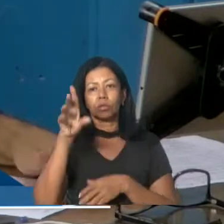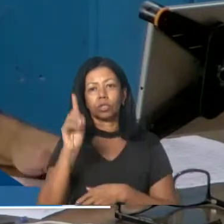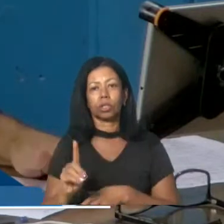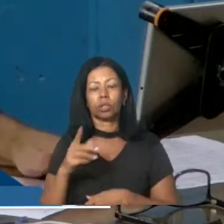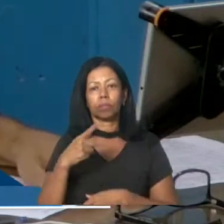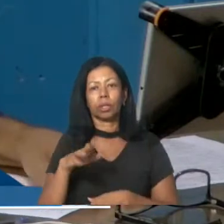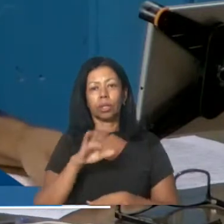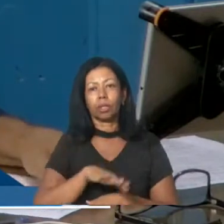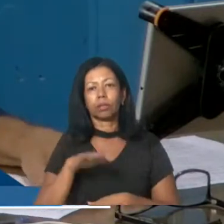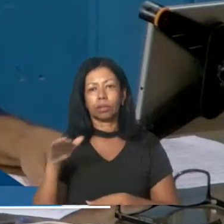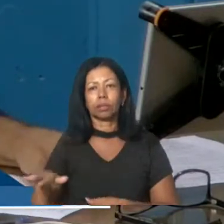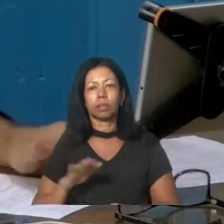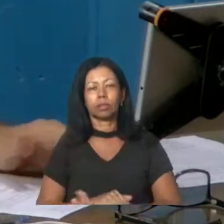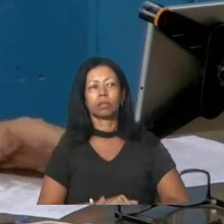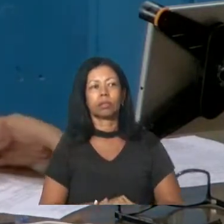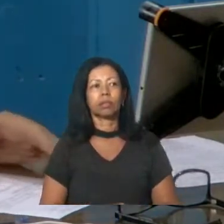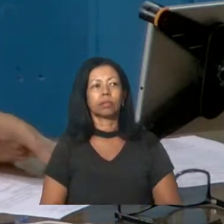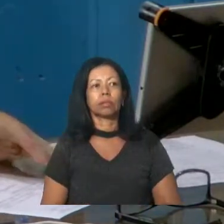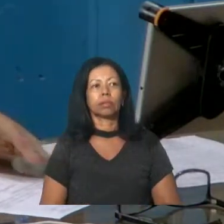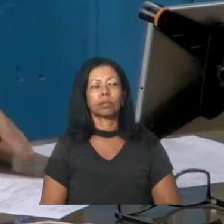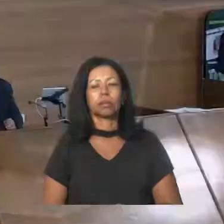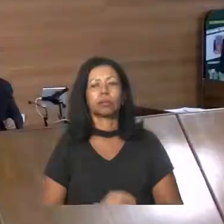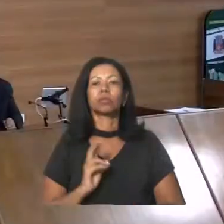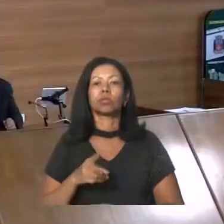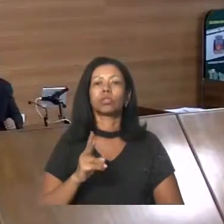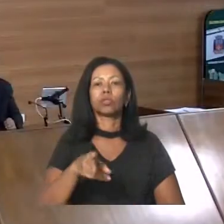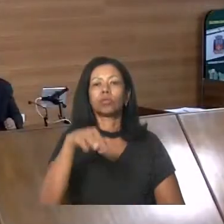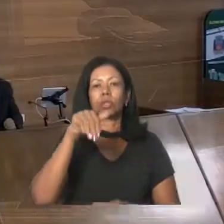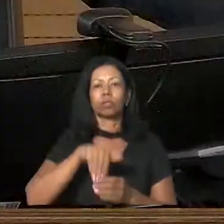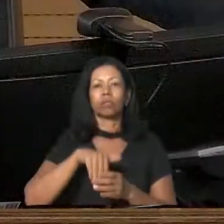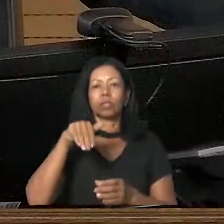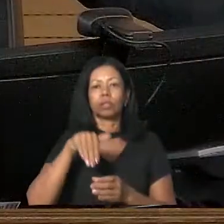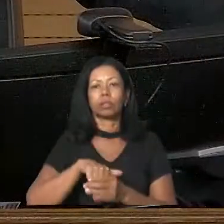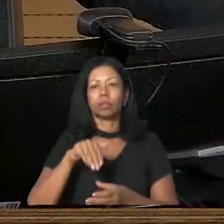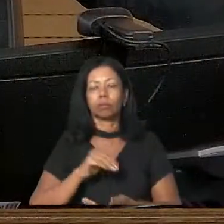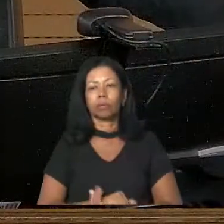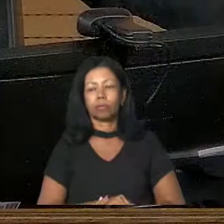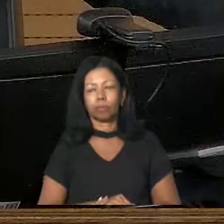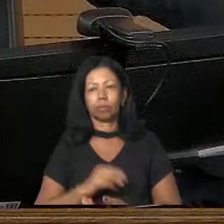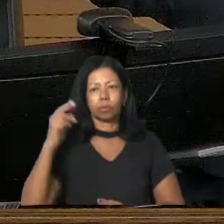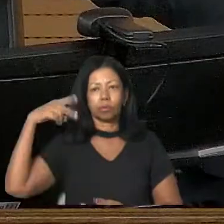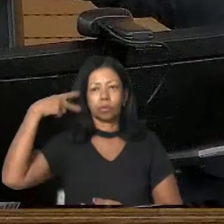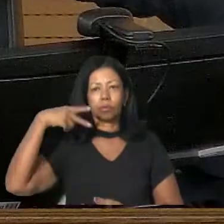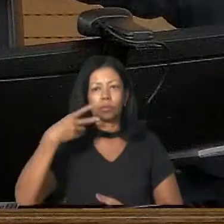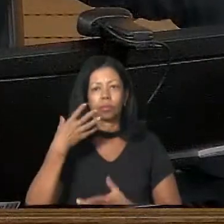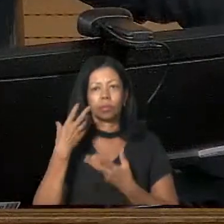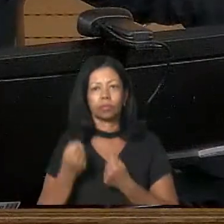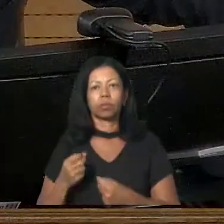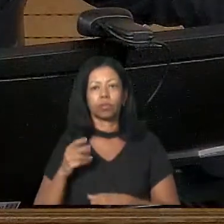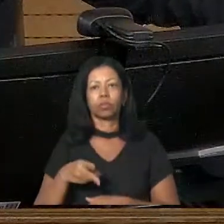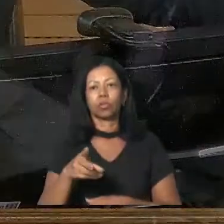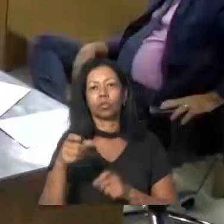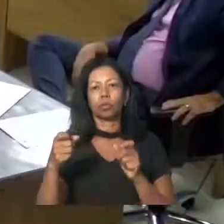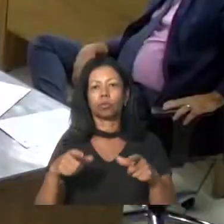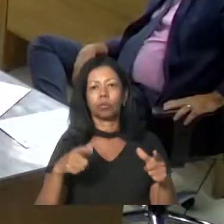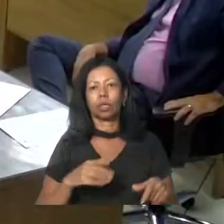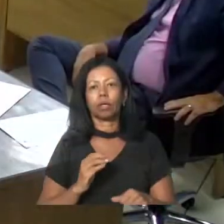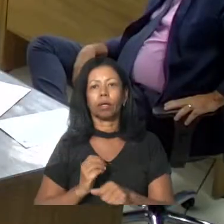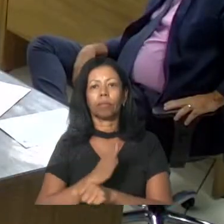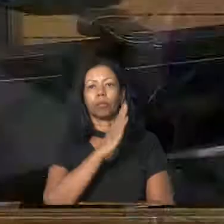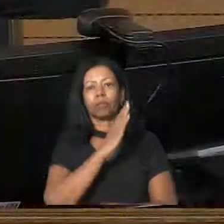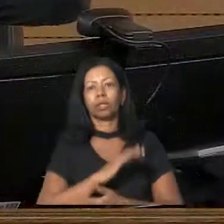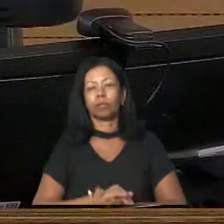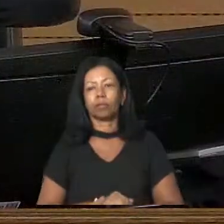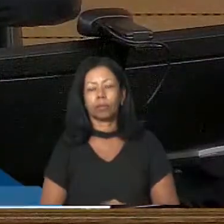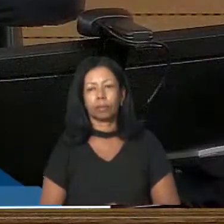para essas crianças. Só isso, presidente. Continua em votação. Os vereadores que forem para aprovação, permaneçam como se encontram.